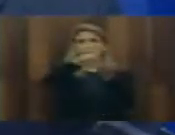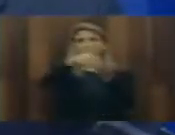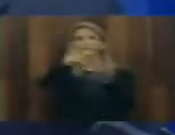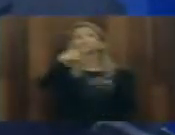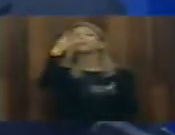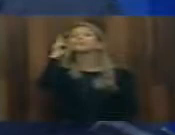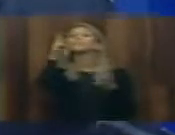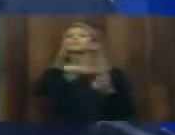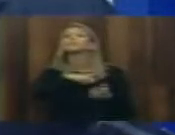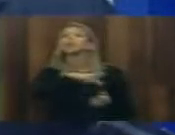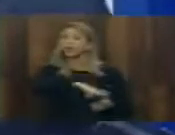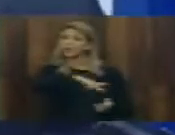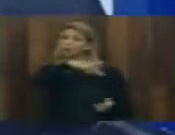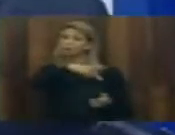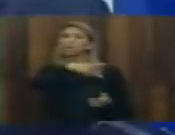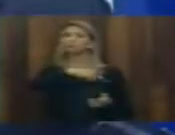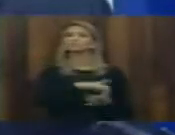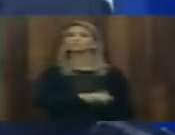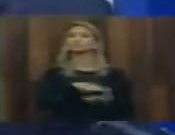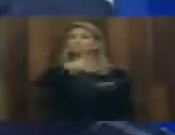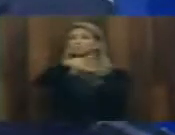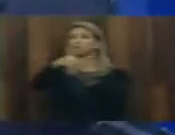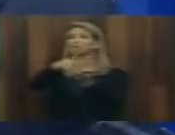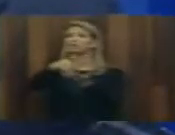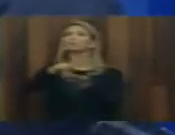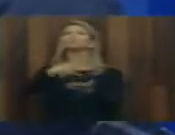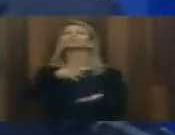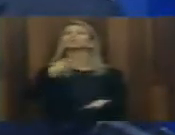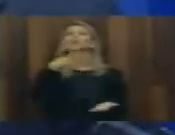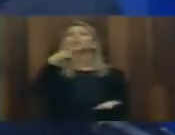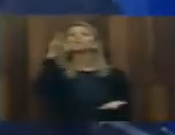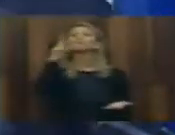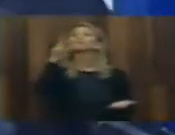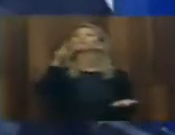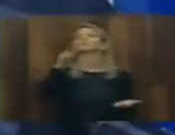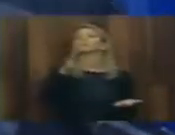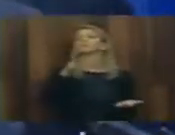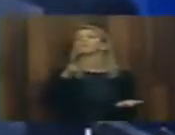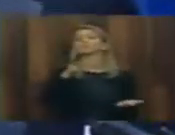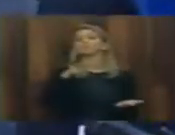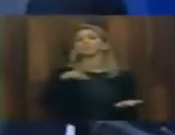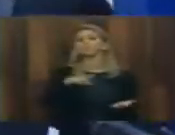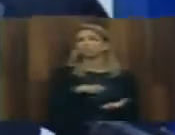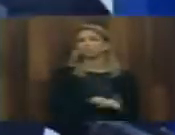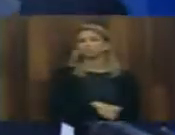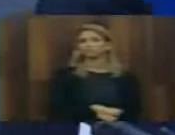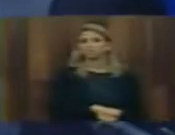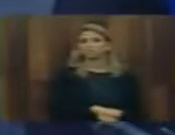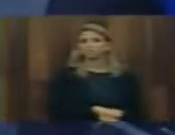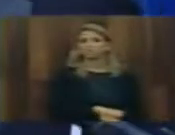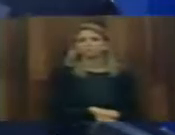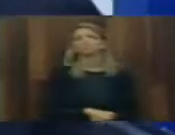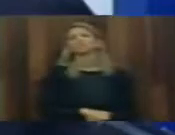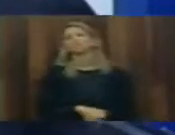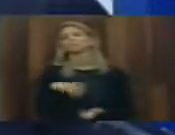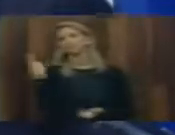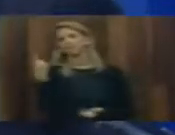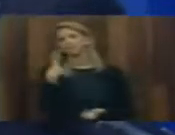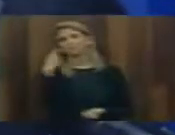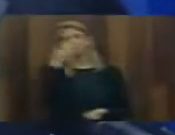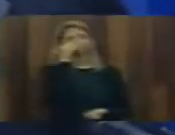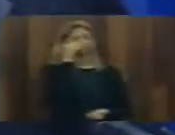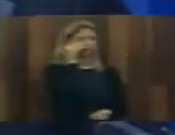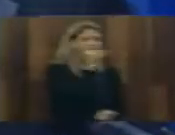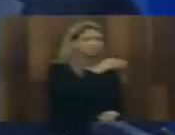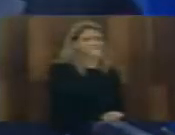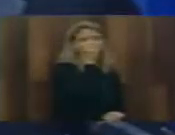agora, quem apresentou, você entrou lá, alguém apresentou, você vai ser mandado embora. Então, estamos abandonados.